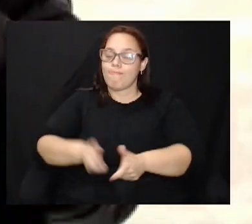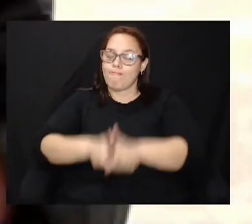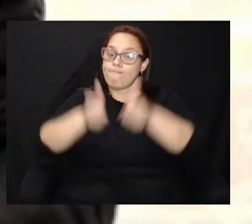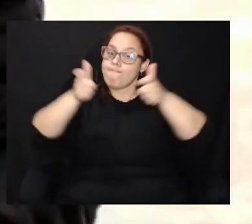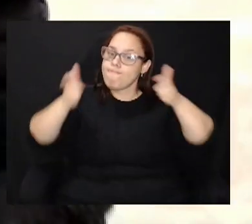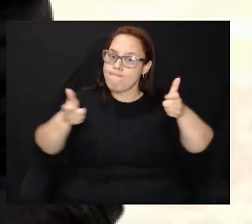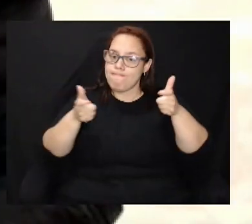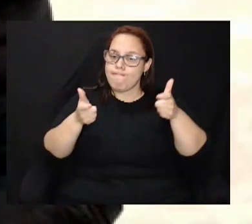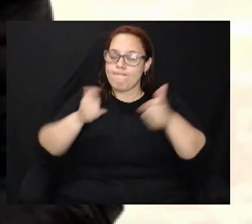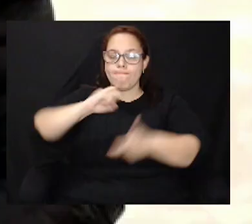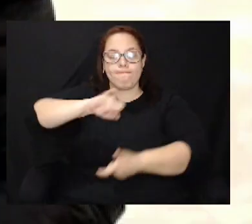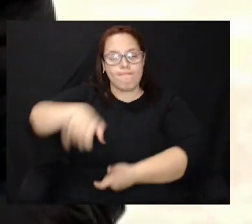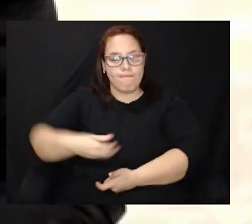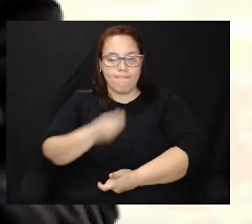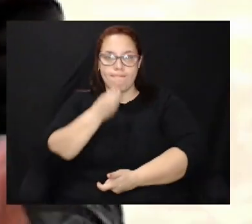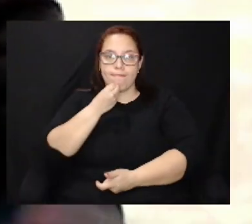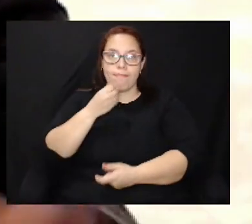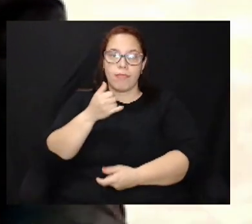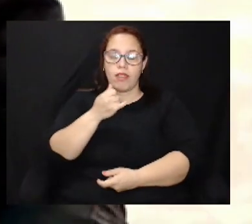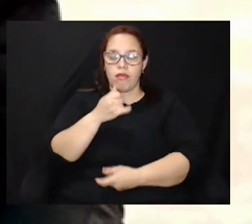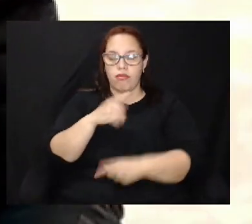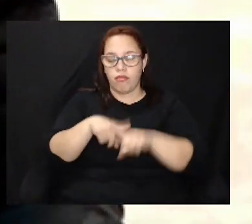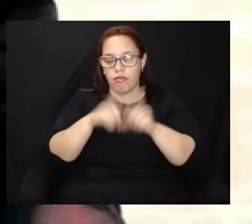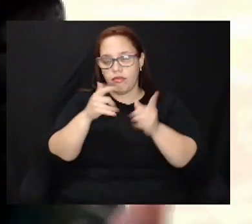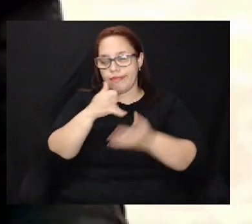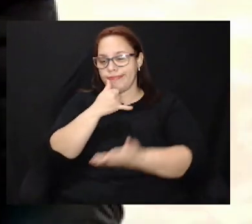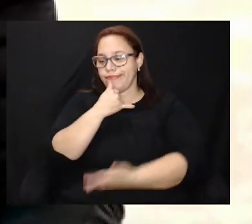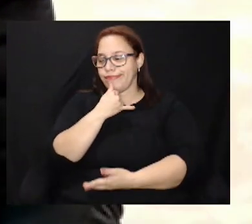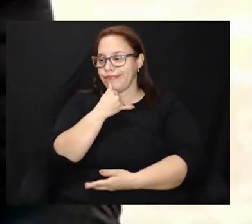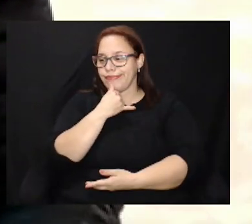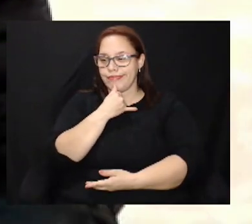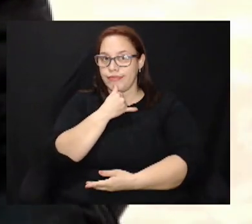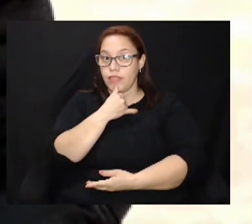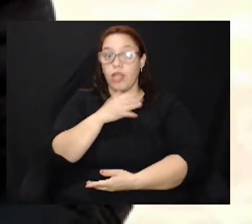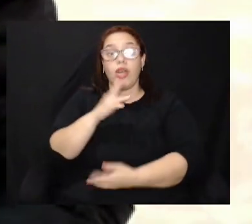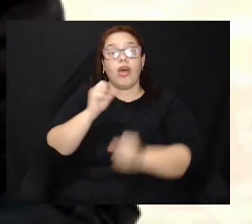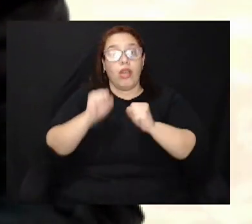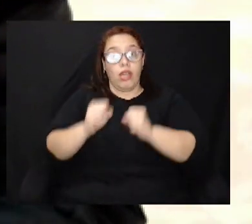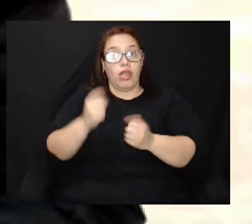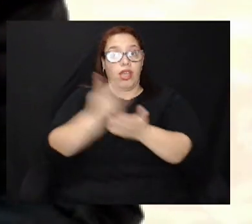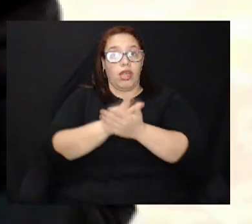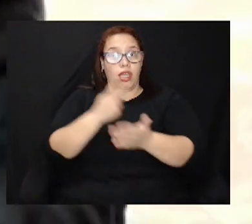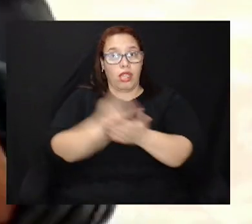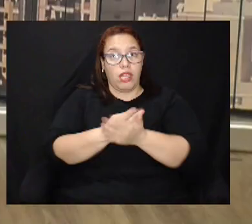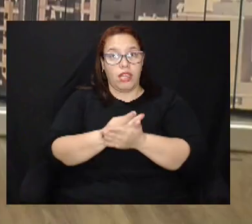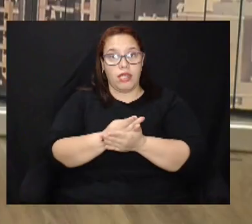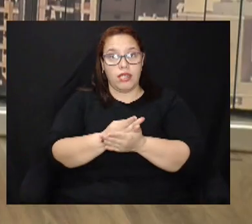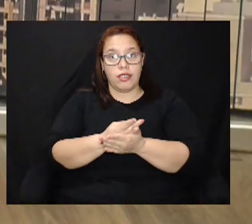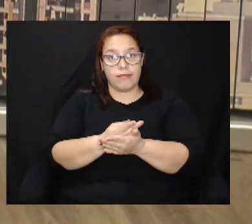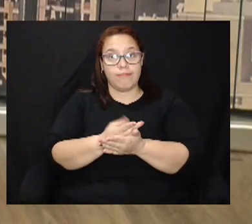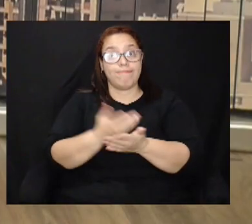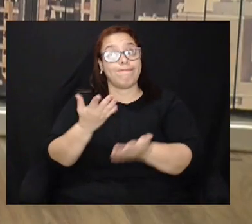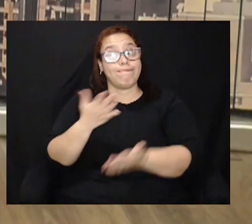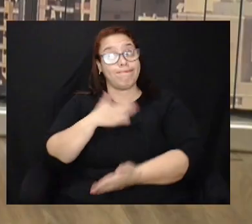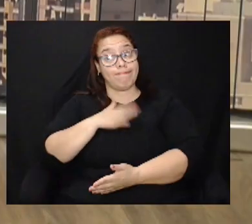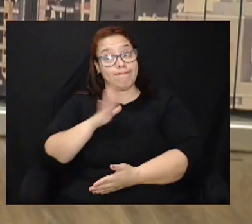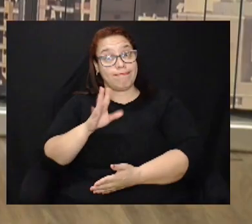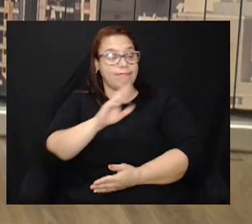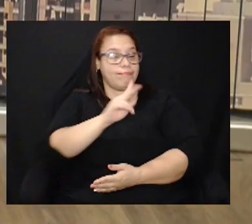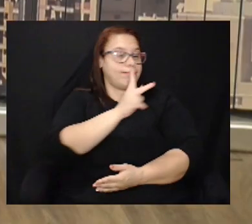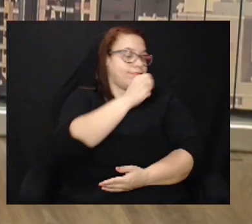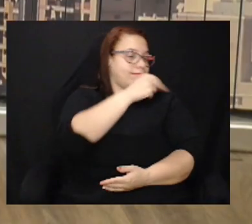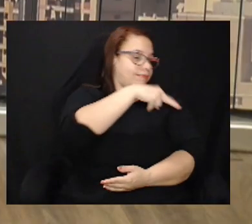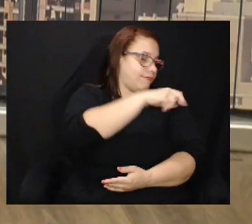oportunidade, mas, lamentavelmente, tomara que eu esteja errado, eu não sou otimista. Eu acho que vou lembrar.